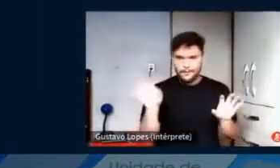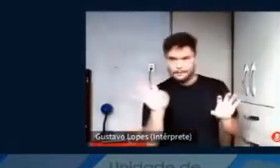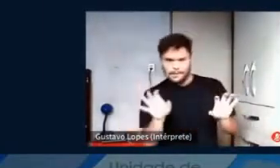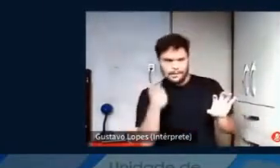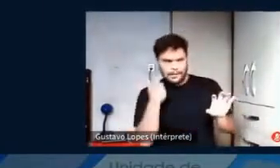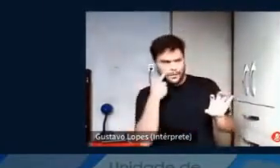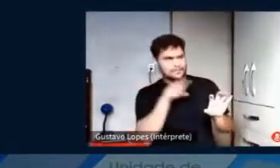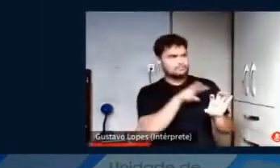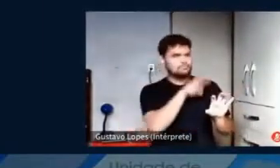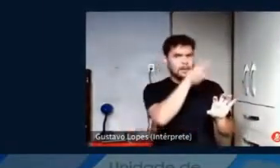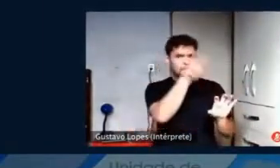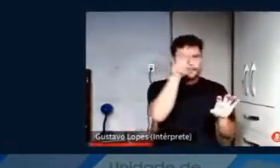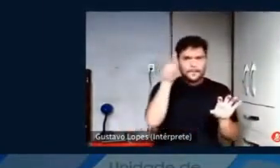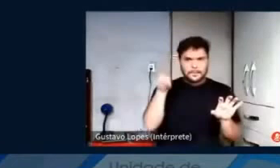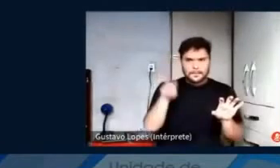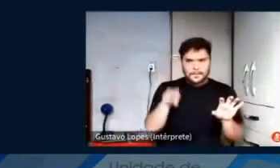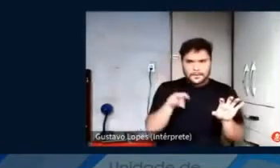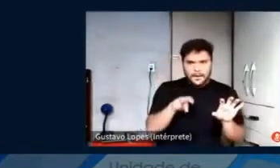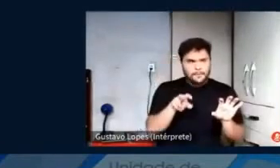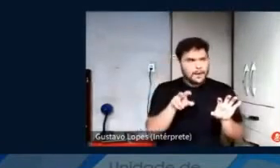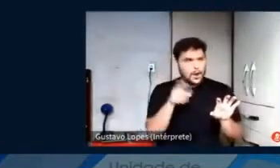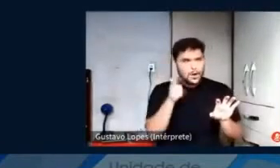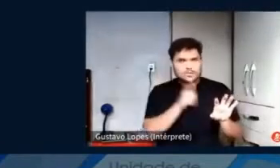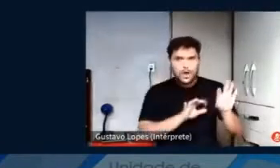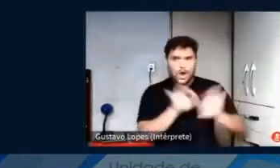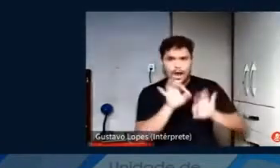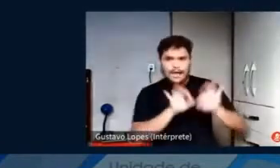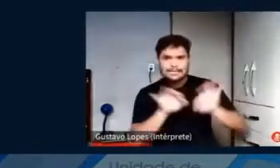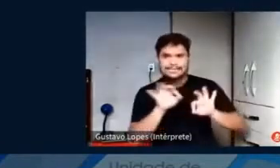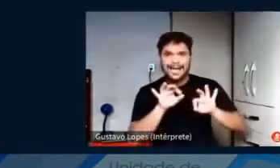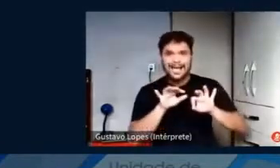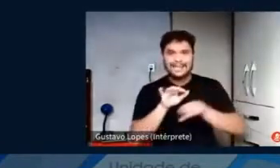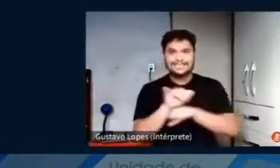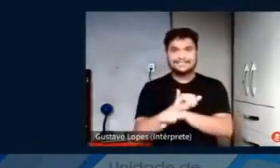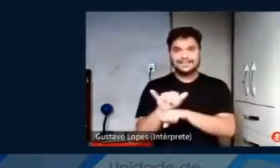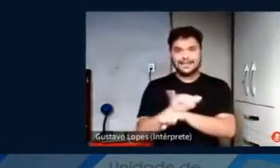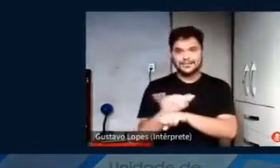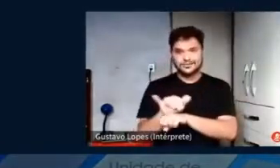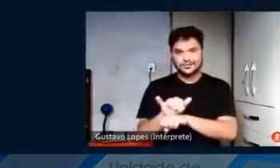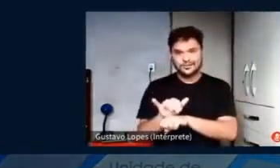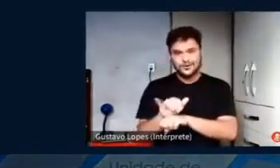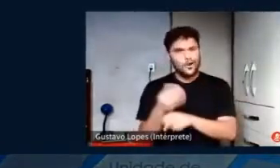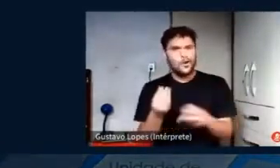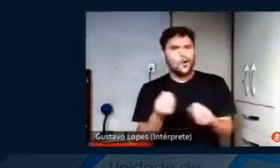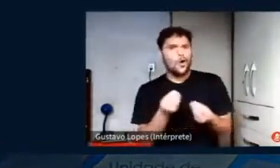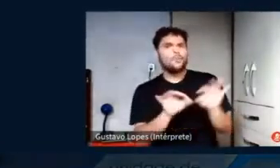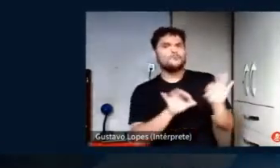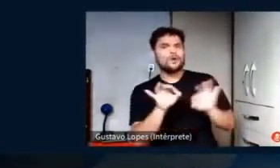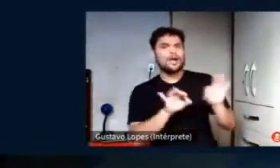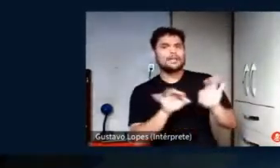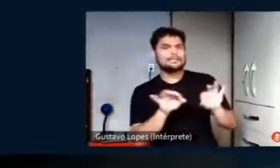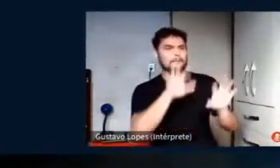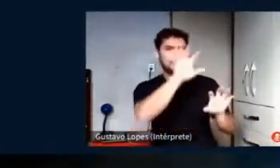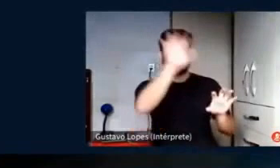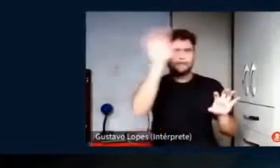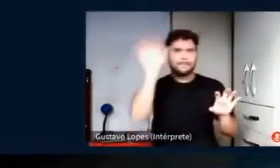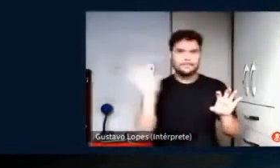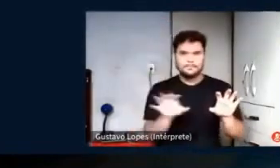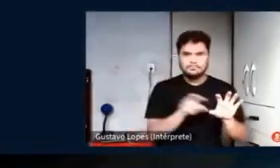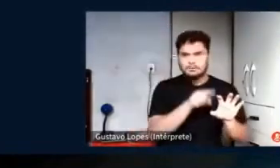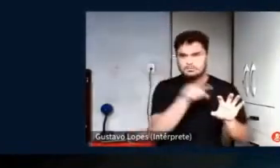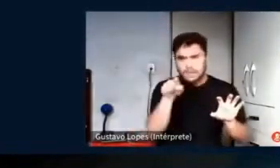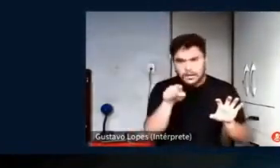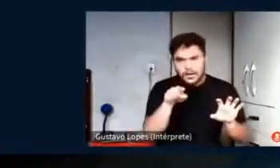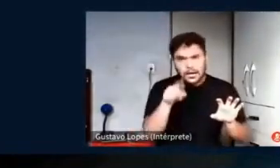caminho de organização do pensamento. E essa organização do pensamento, ela passa pela capacidade